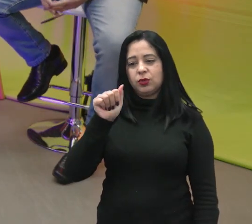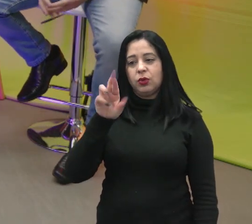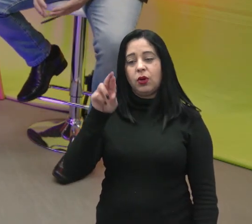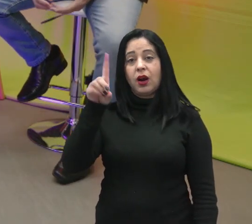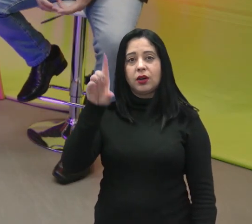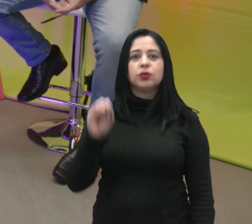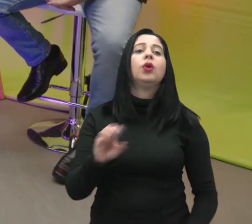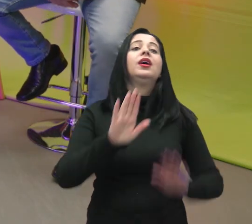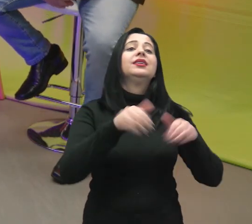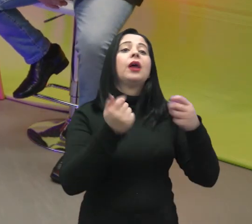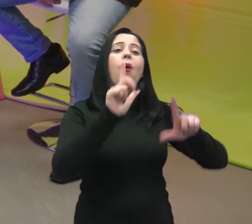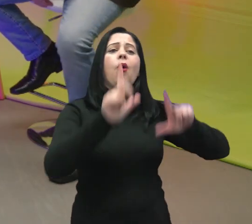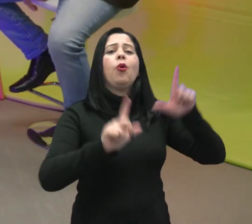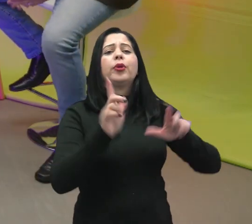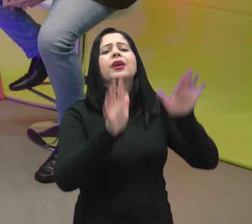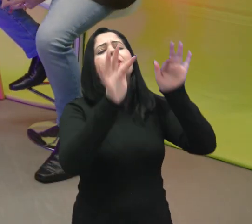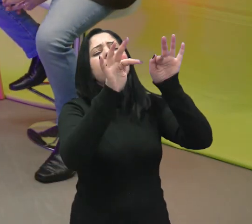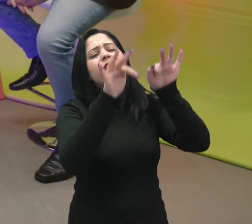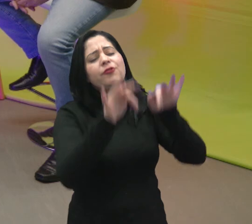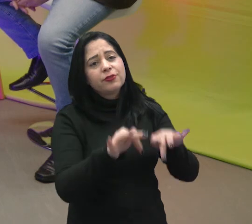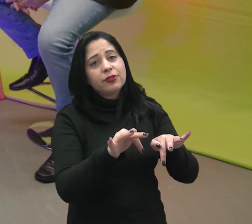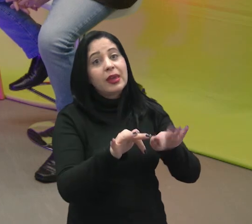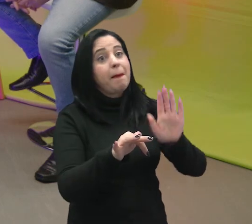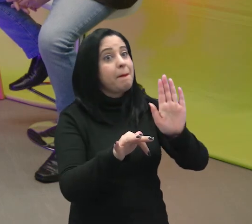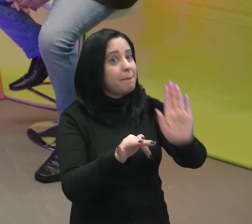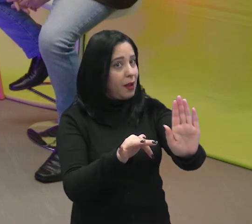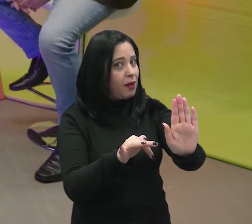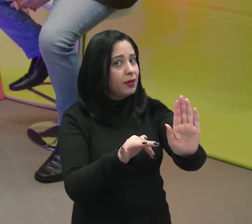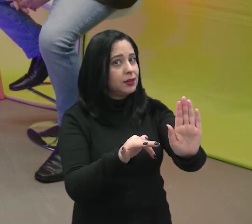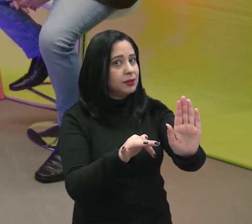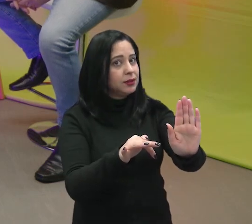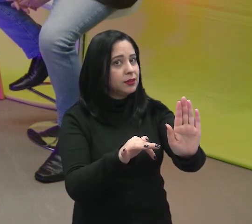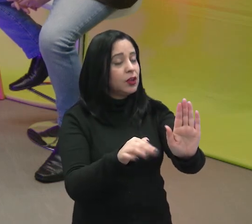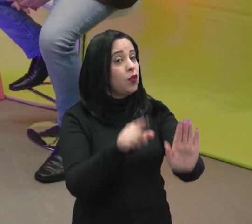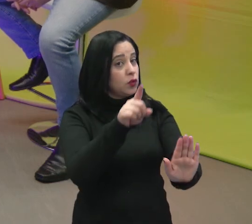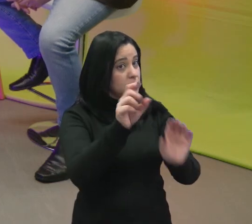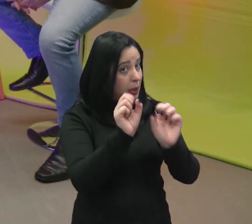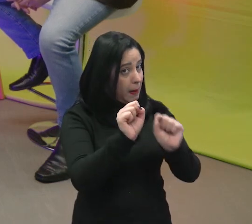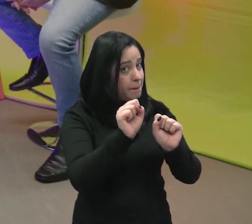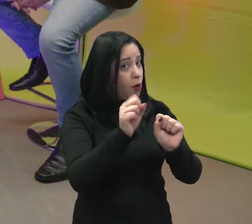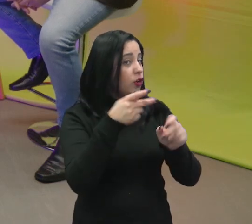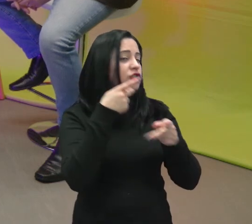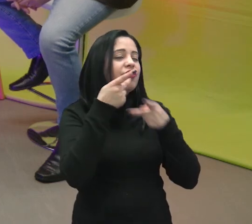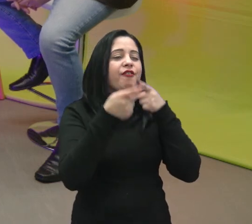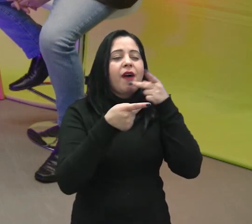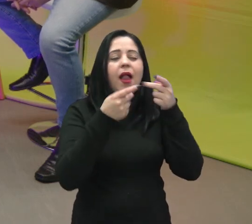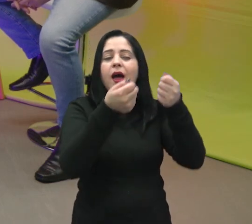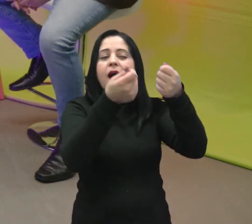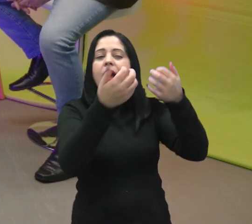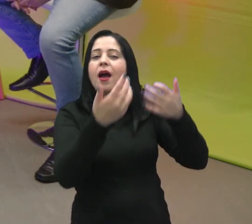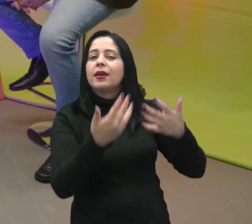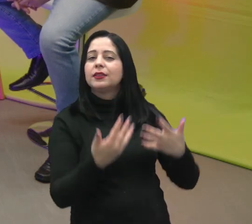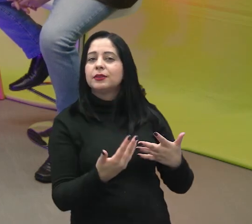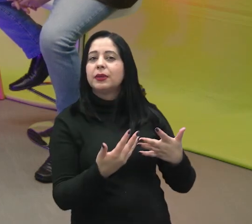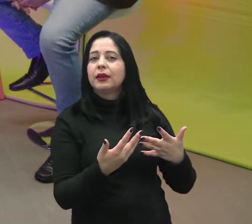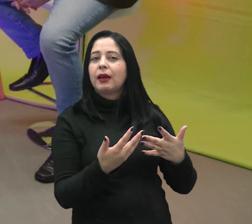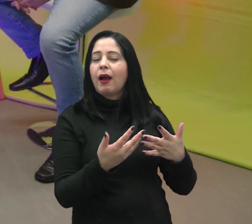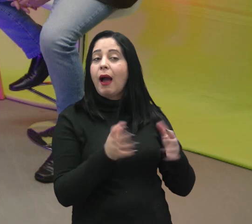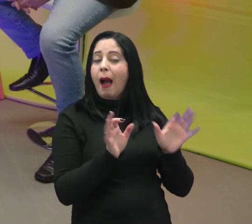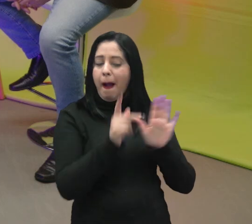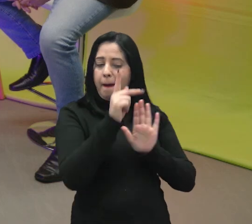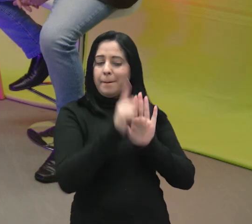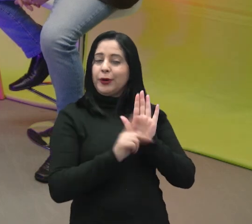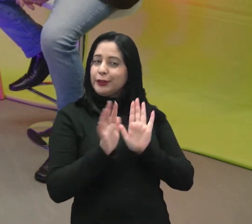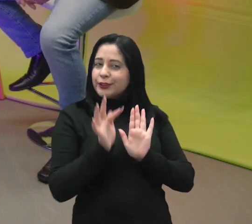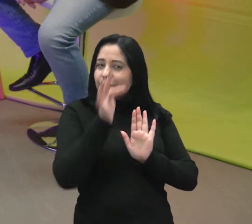está chegando ao fim do Conexão Cultura, mas eu quero que você fale dos planos seguintes, que o programa vai acabar, mas